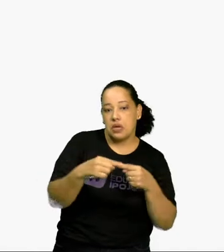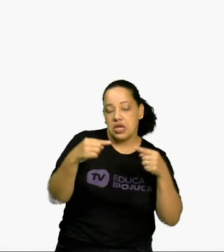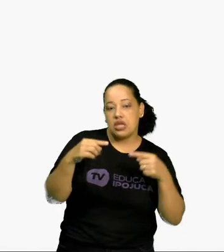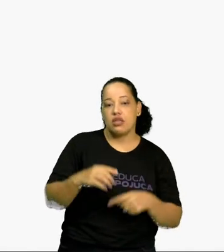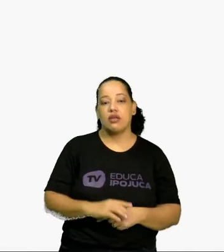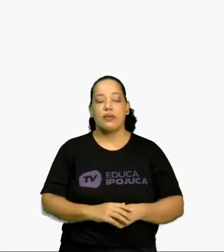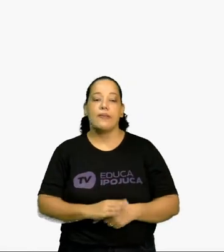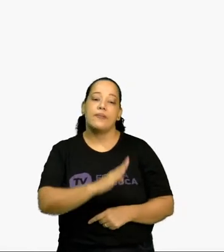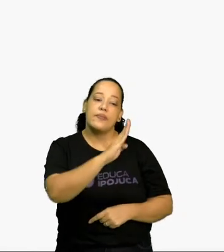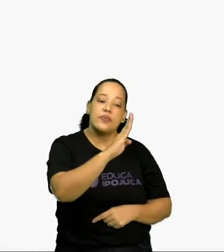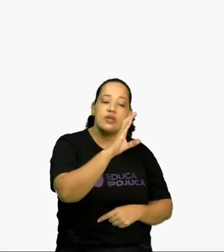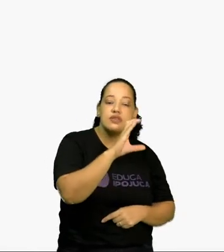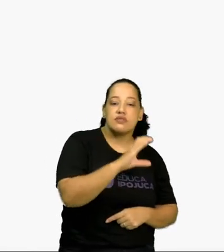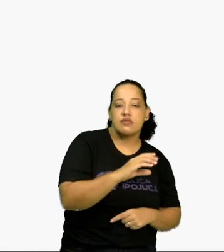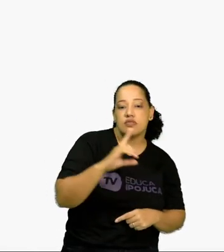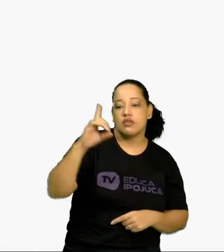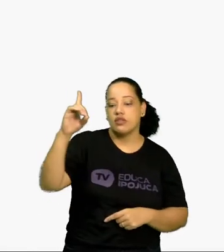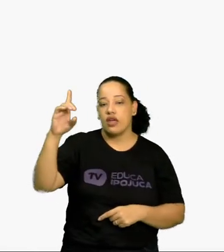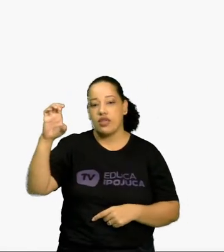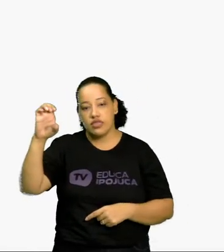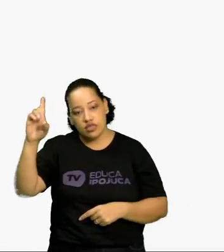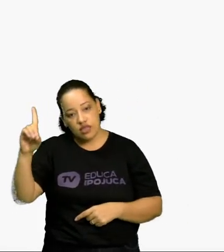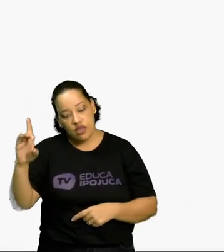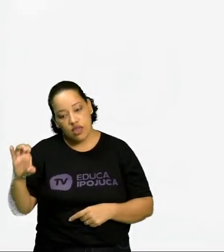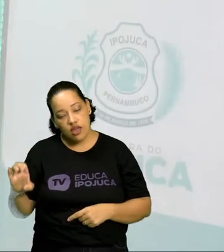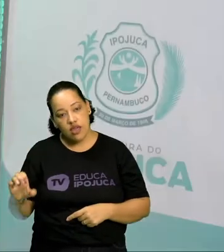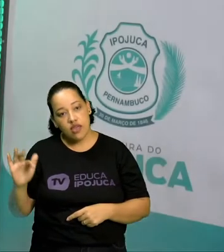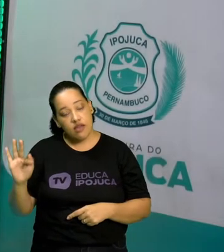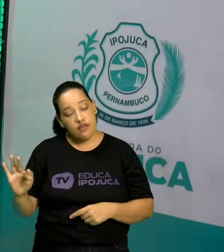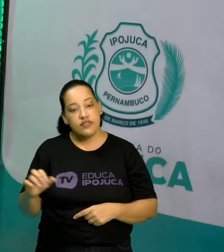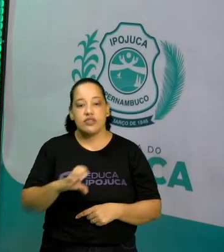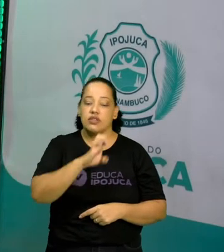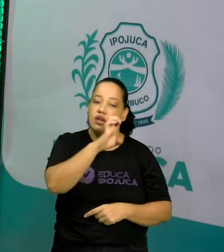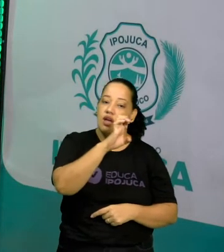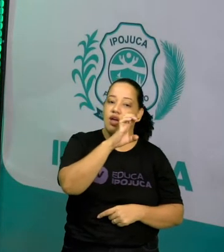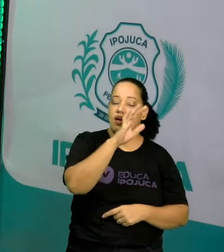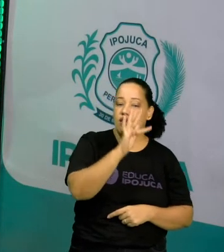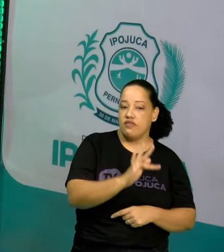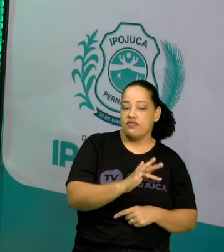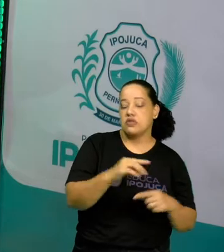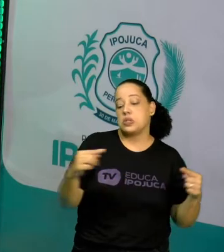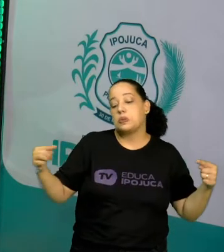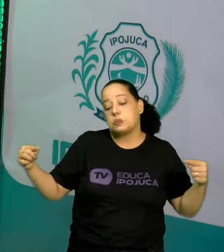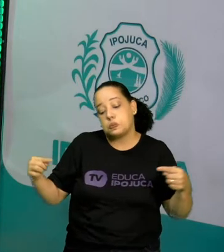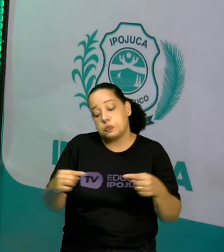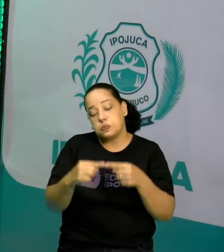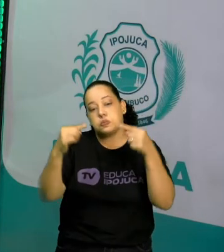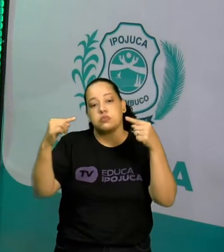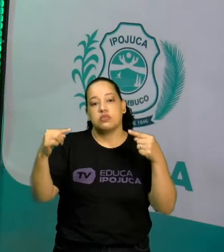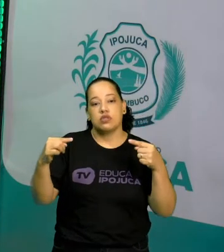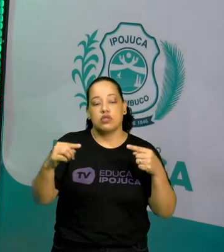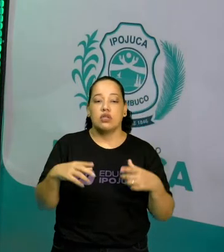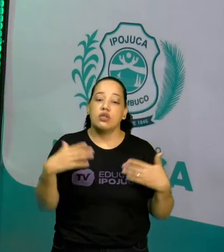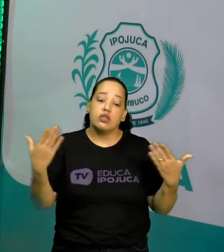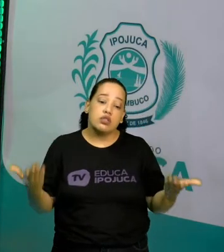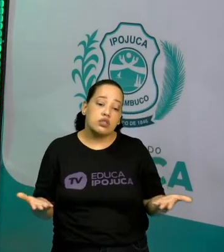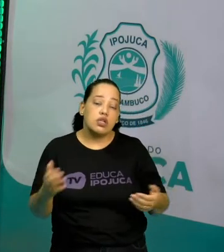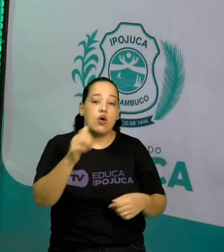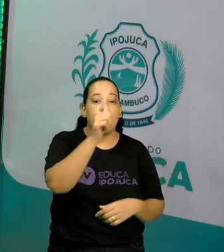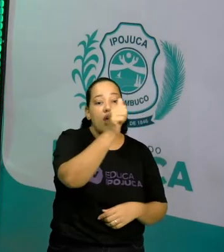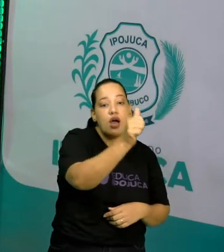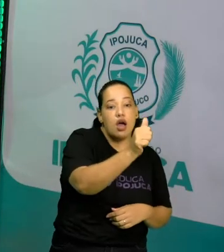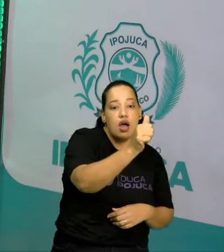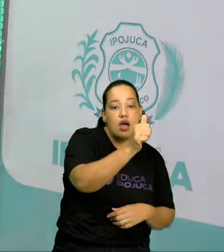DF. E o lado AC é congruente a EF. Então, o ângulo A também é congruente